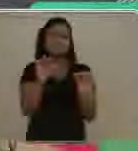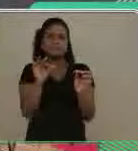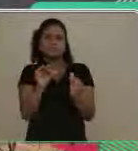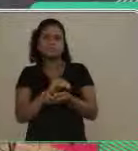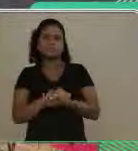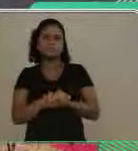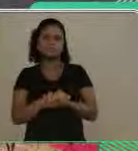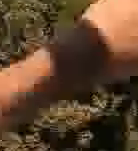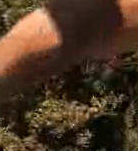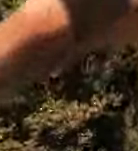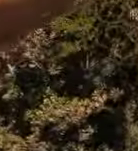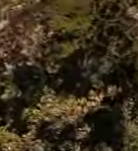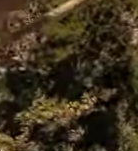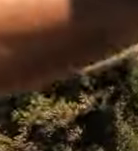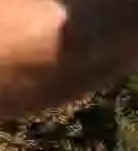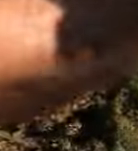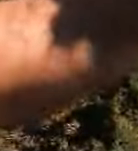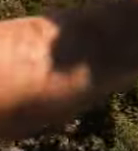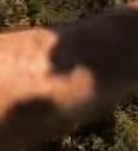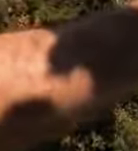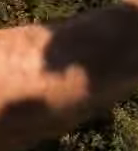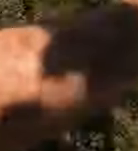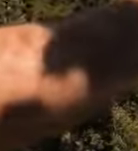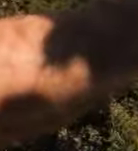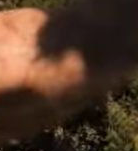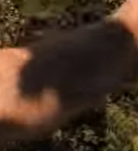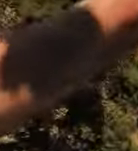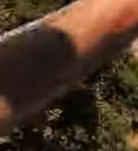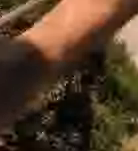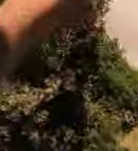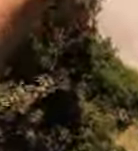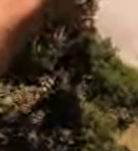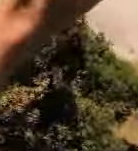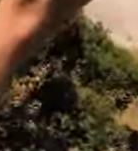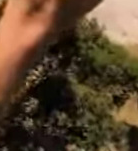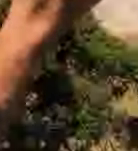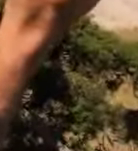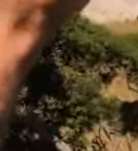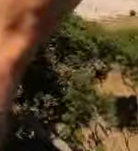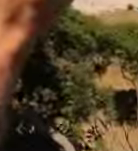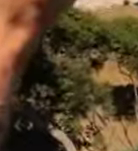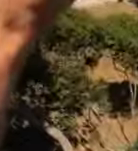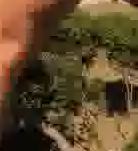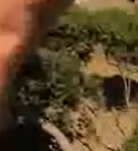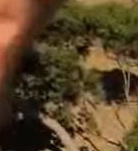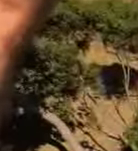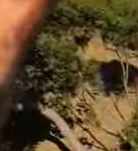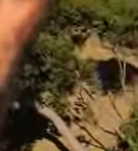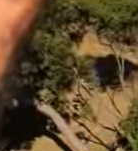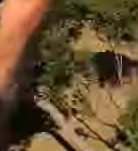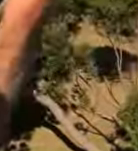fininha, branca e muito bonita. Zé segura as cordas laterais ao corpo, toma impulso e desce.